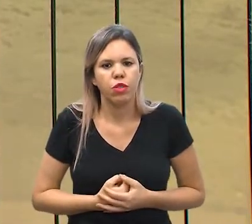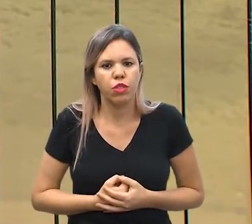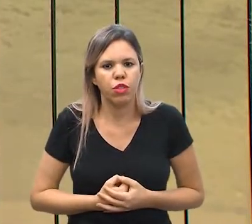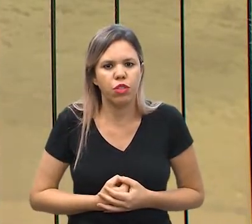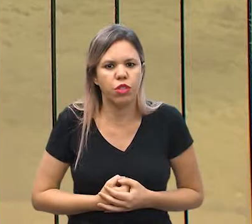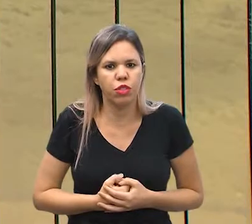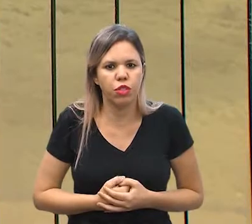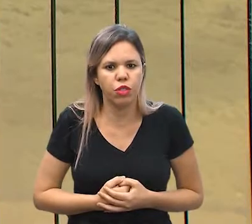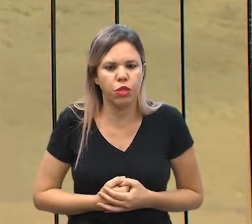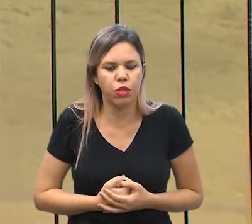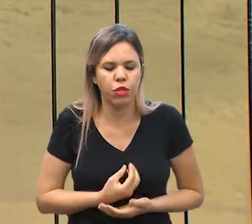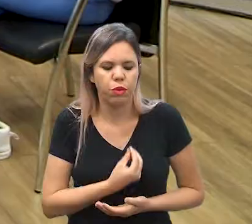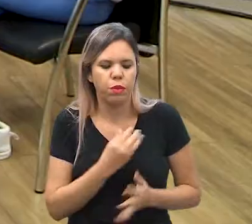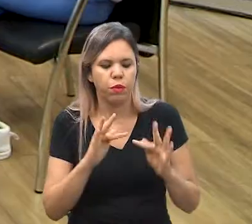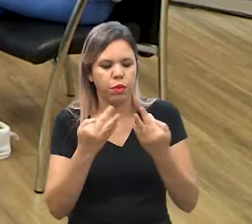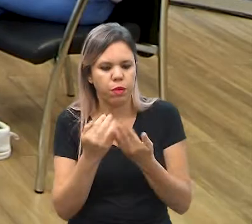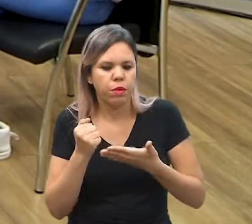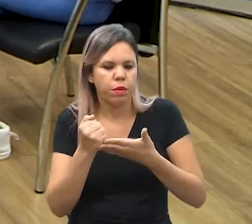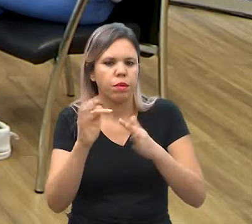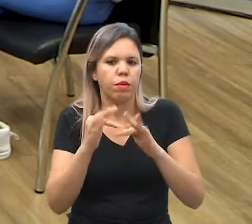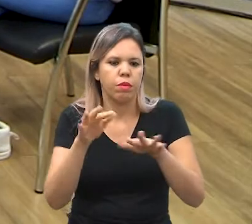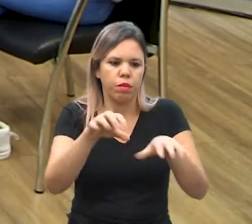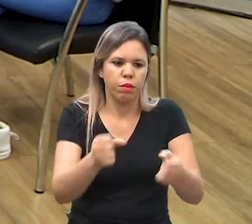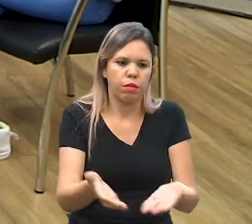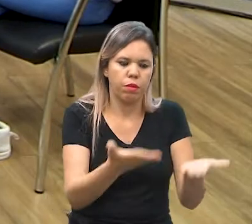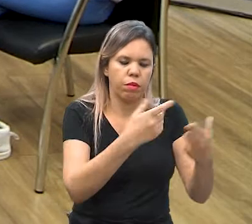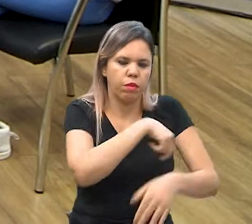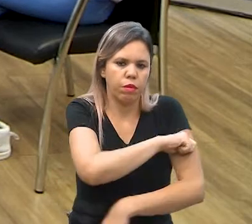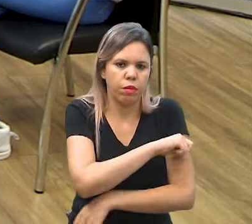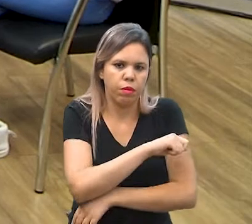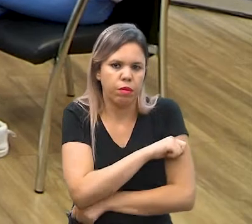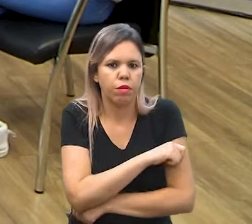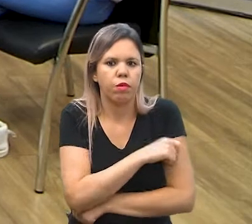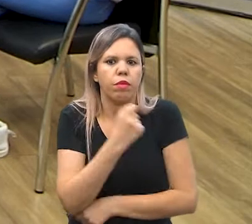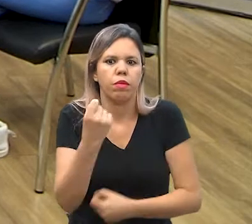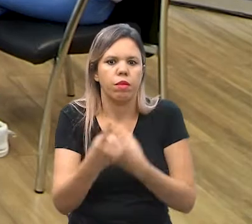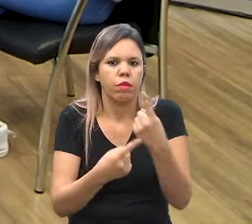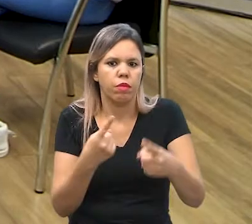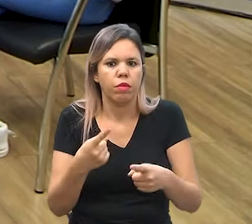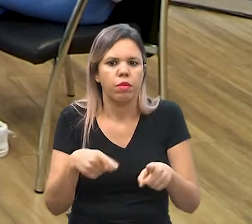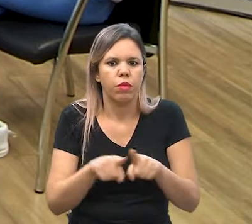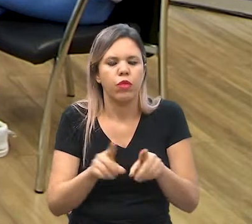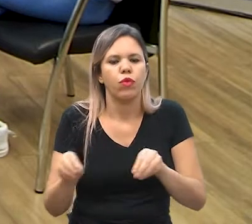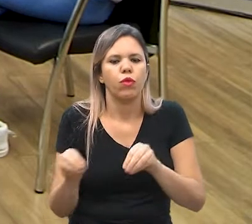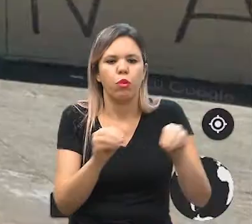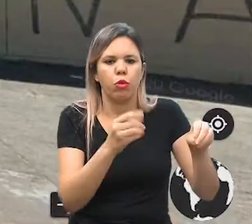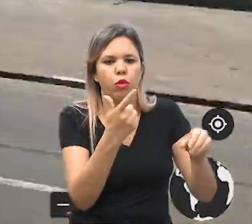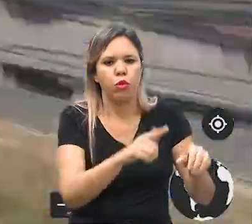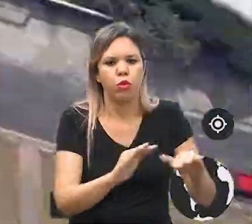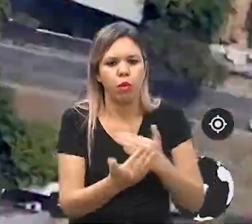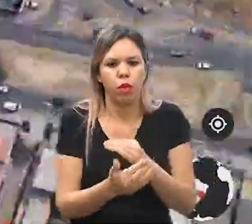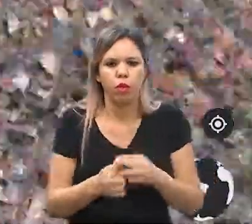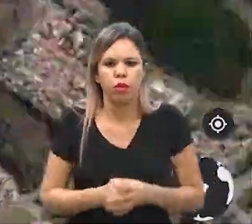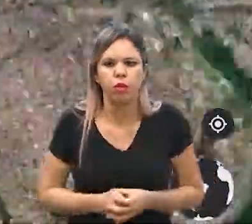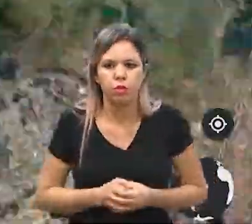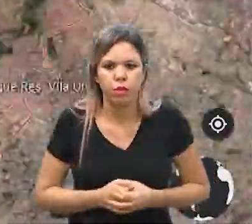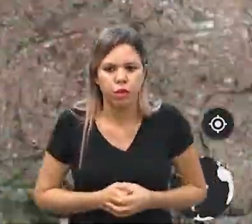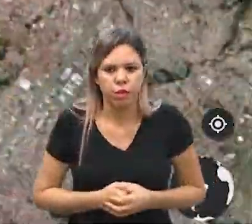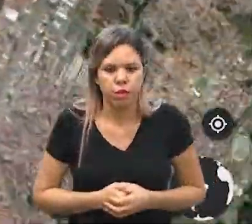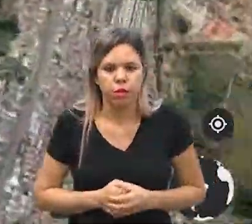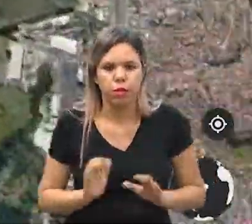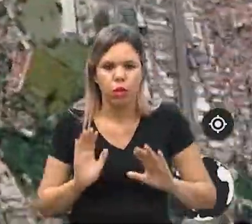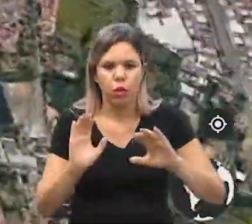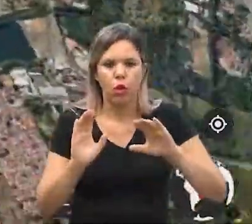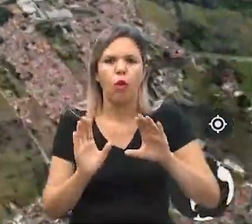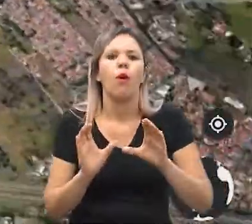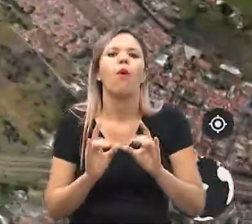que iam visitar a gente o tempo todo ali na escola, com alguns alunos. Depois disso a gente foi para a Vila União, né, para um